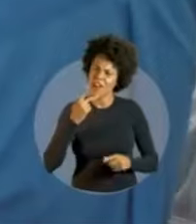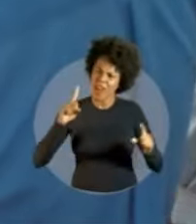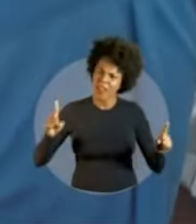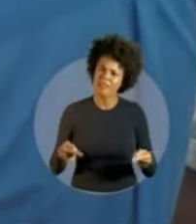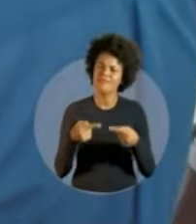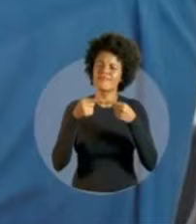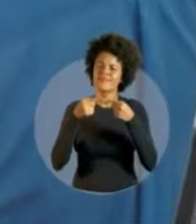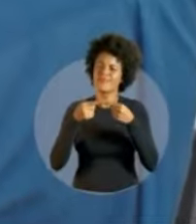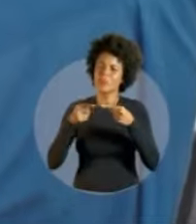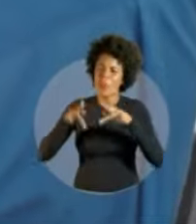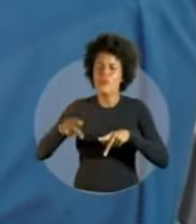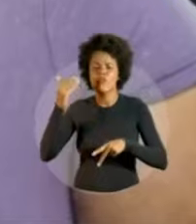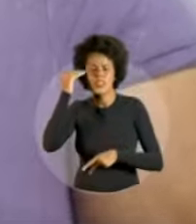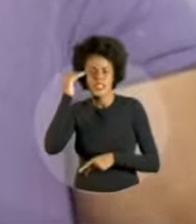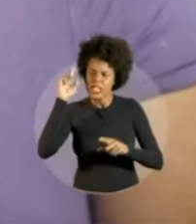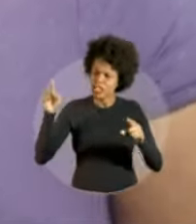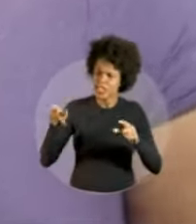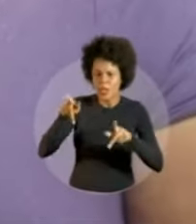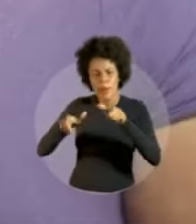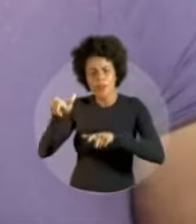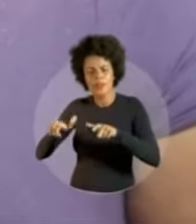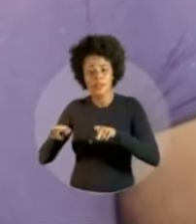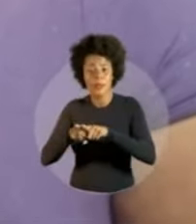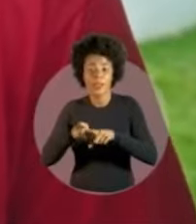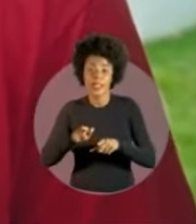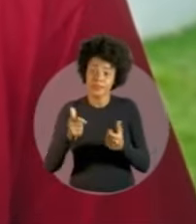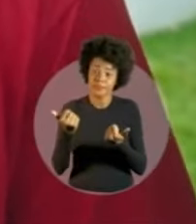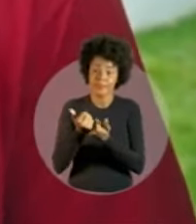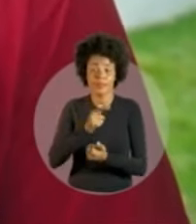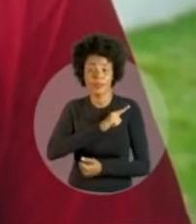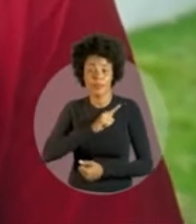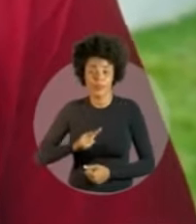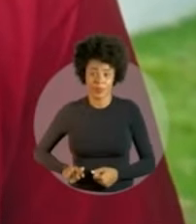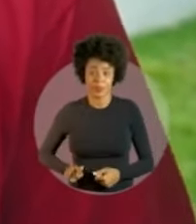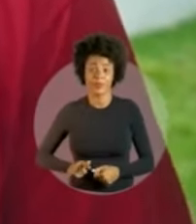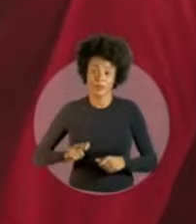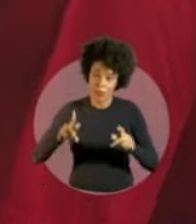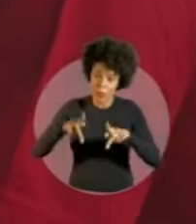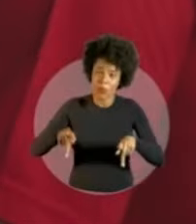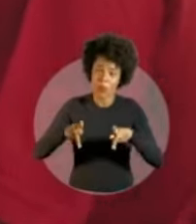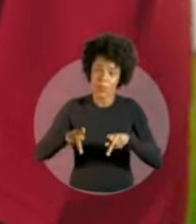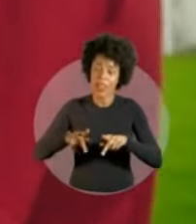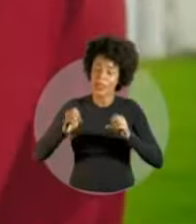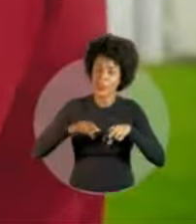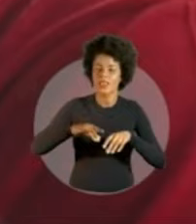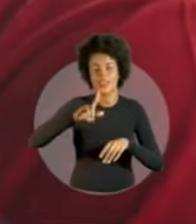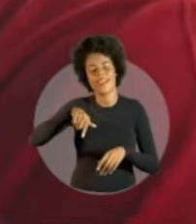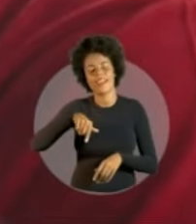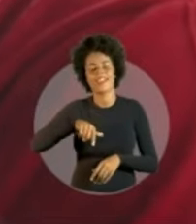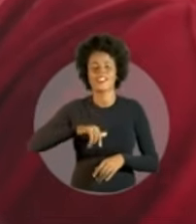do povo, é um governo que entende o povo e um governo que está junto com o povo. Toda a educação é Jerônimo. Estamos juntos.